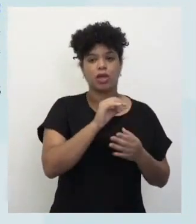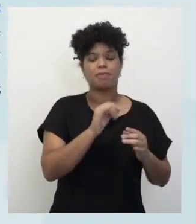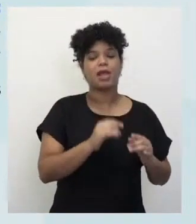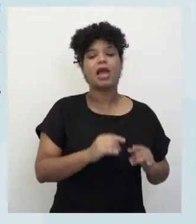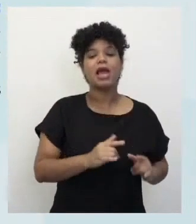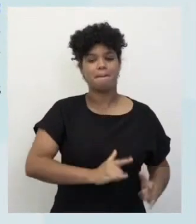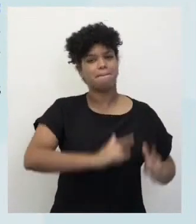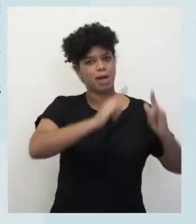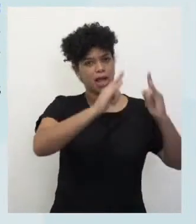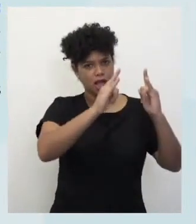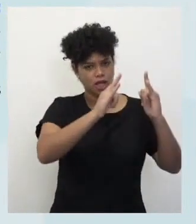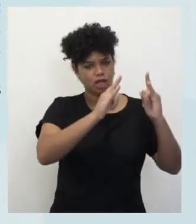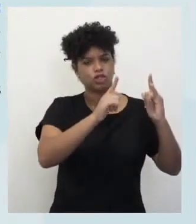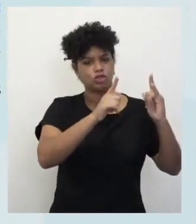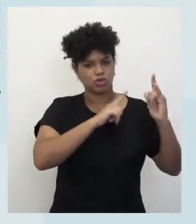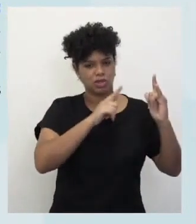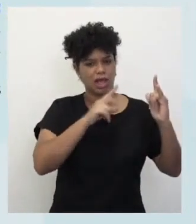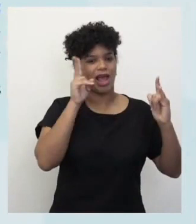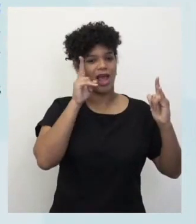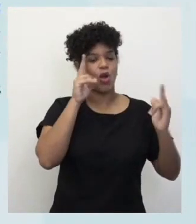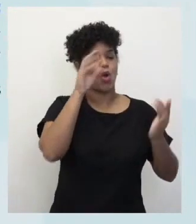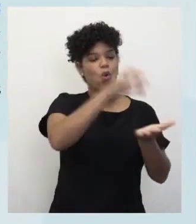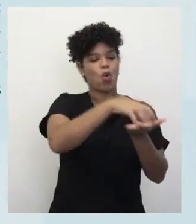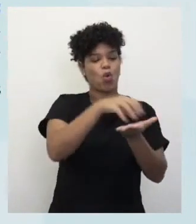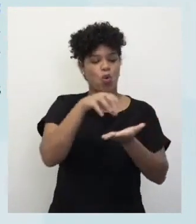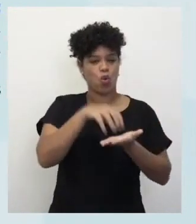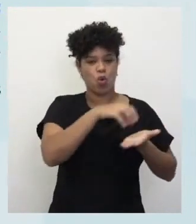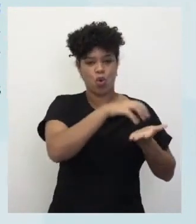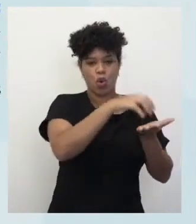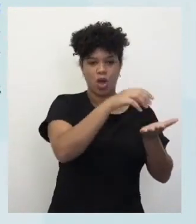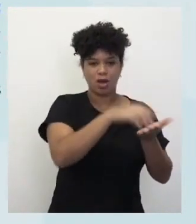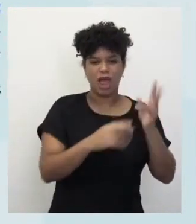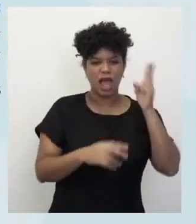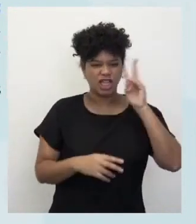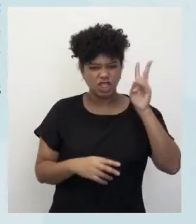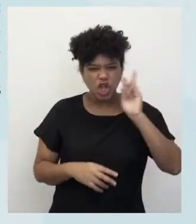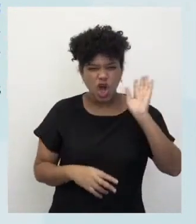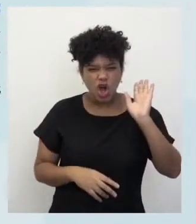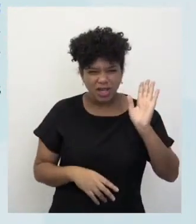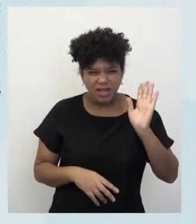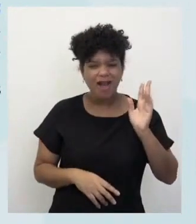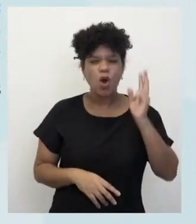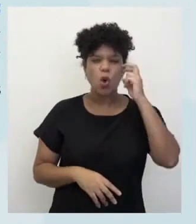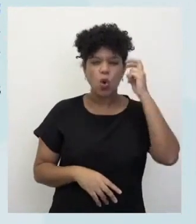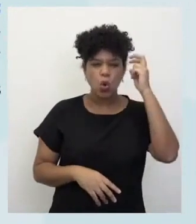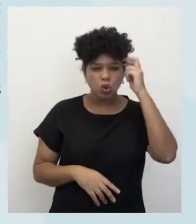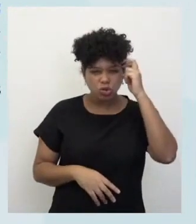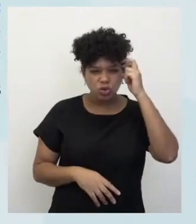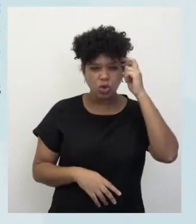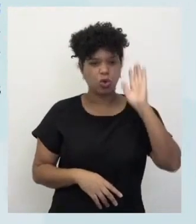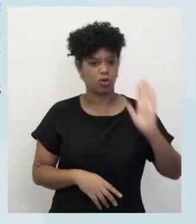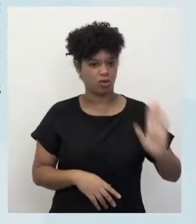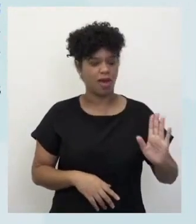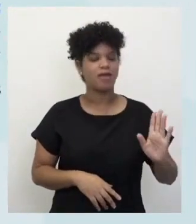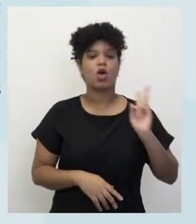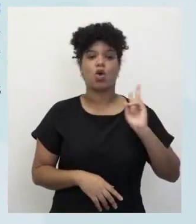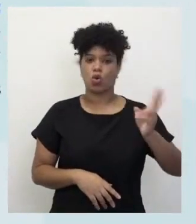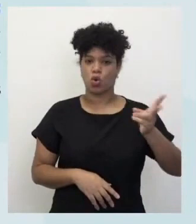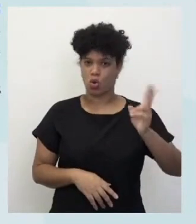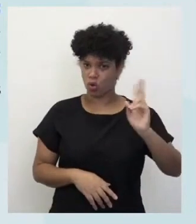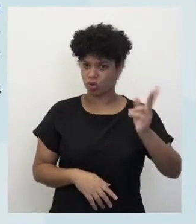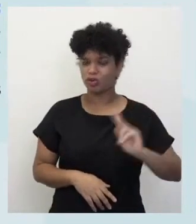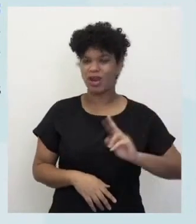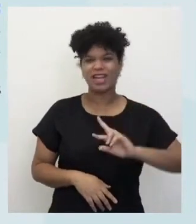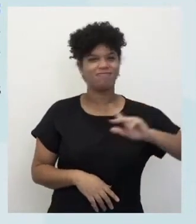fixas aí, que representam aí os centros históricos, né? Os sítios arqueológicos, os conjuntos arquitetônicos, né? Que são compostos aí por